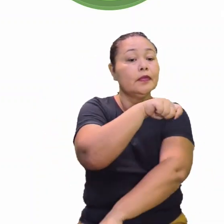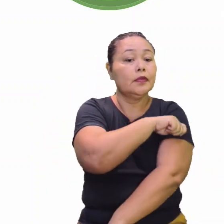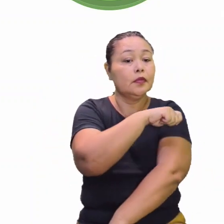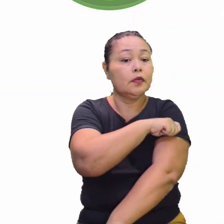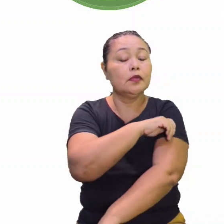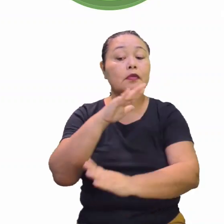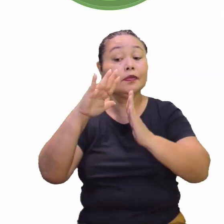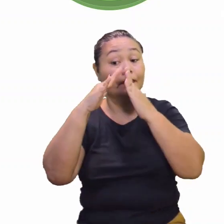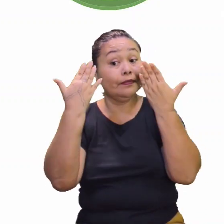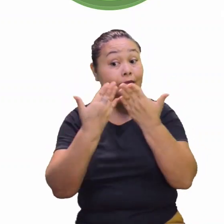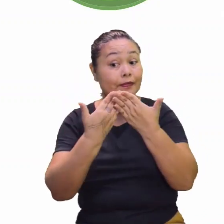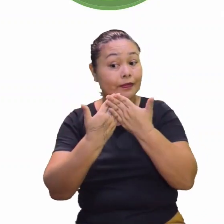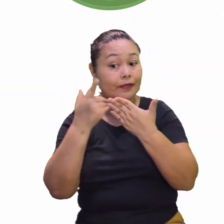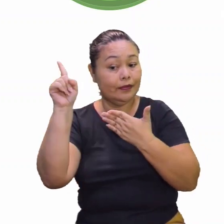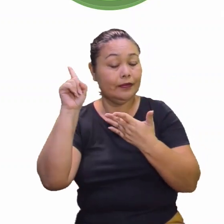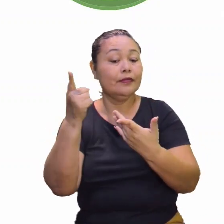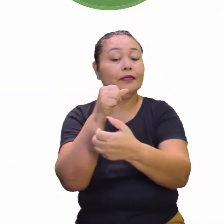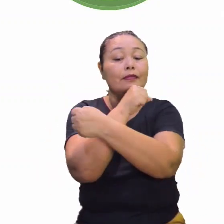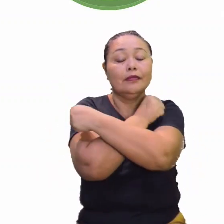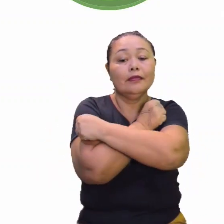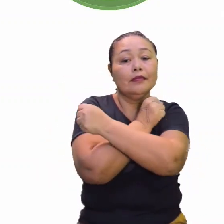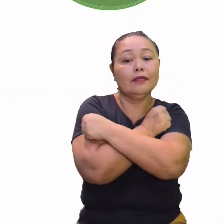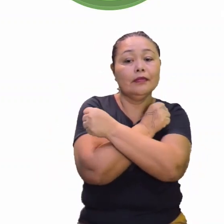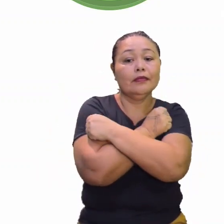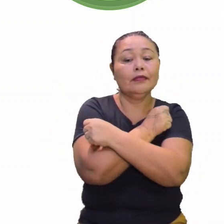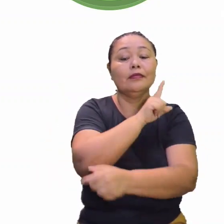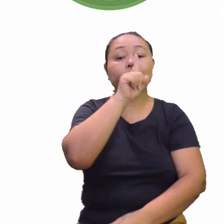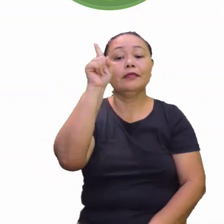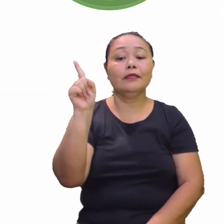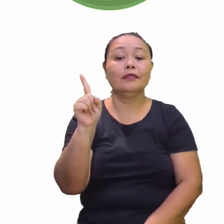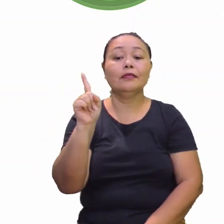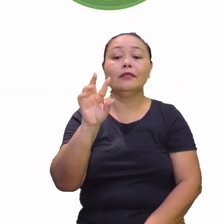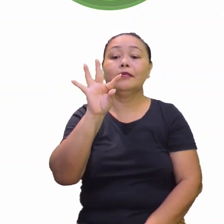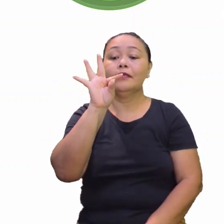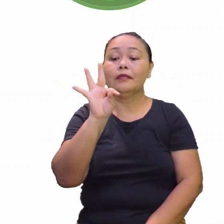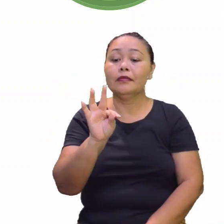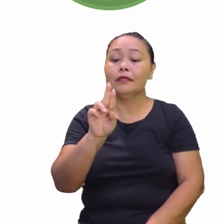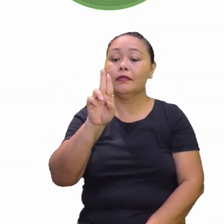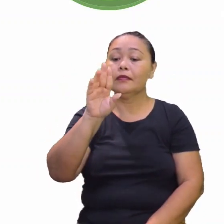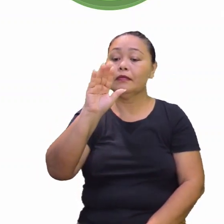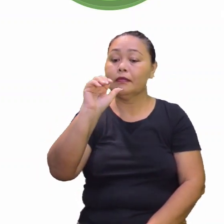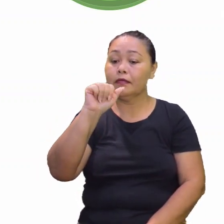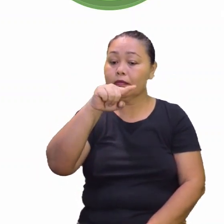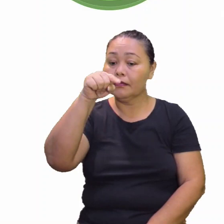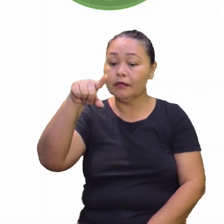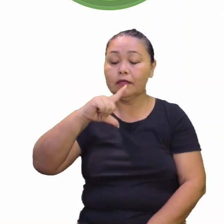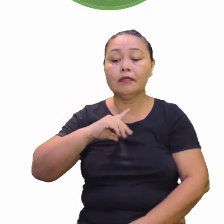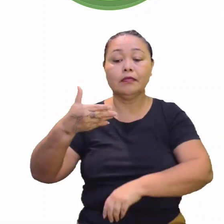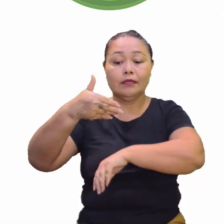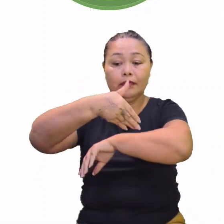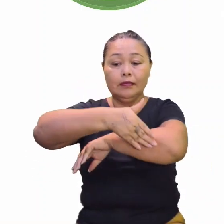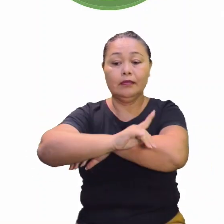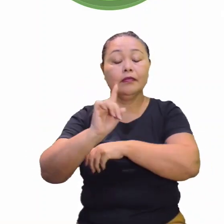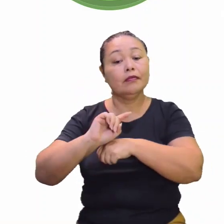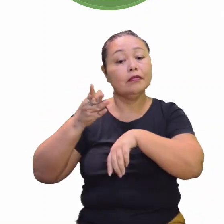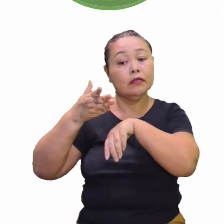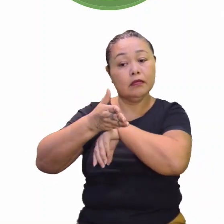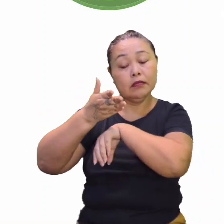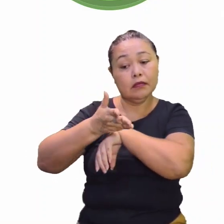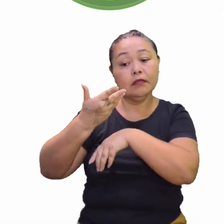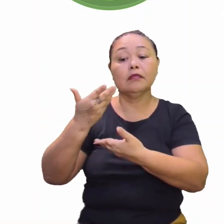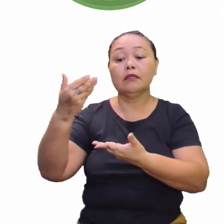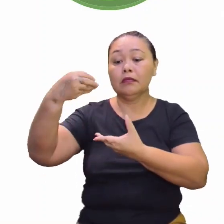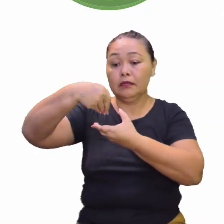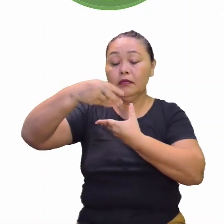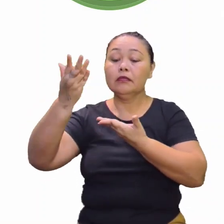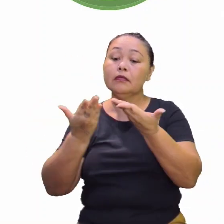para os alunos da escola, um abraço também para a Escola Tubarão, também que participa desse